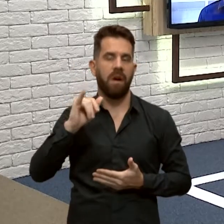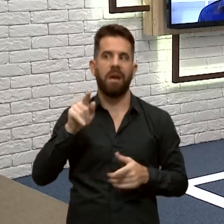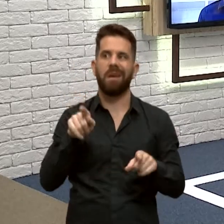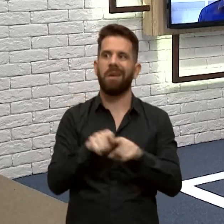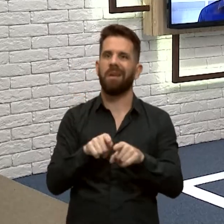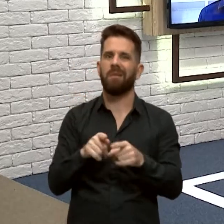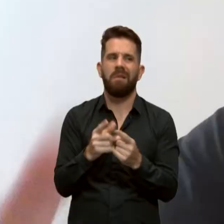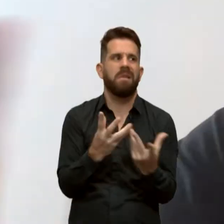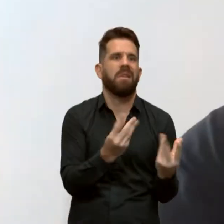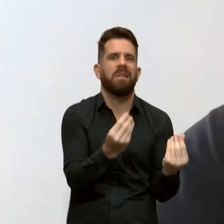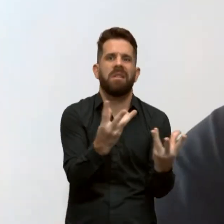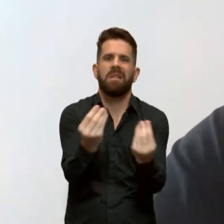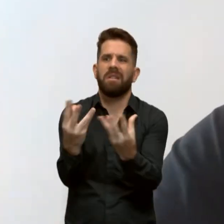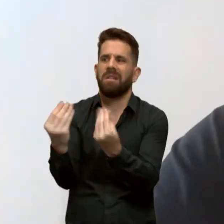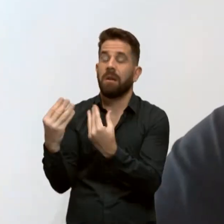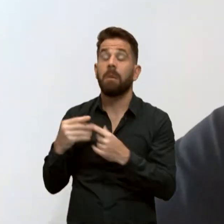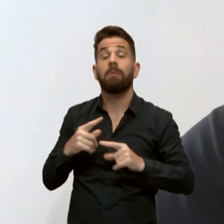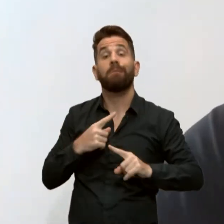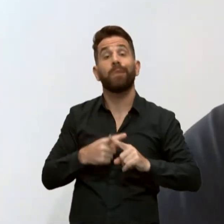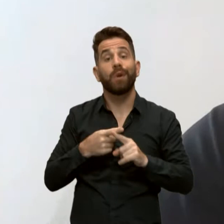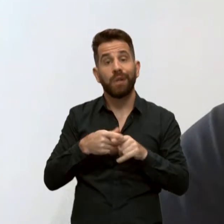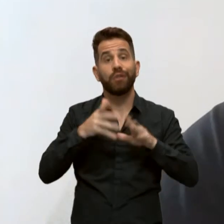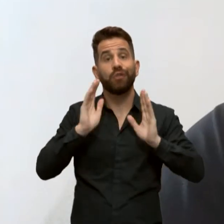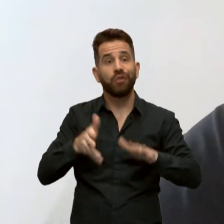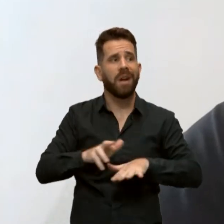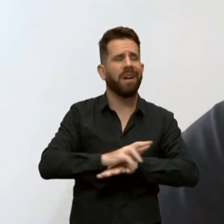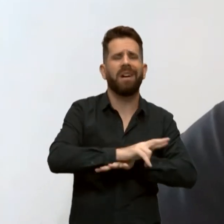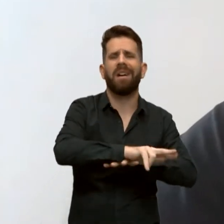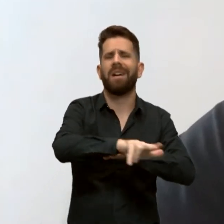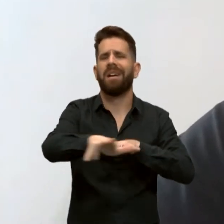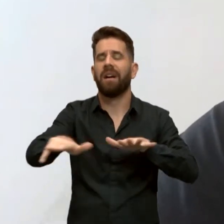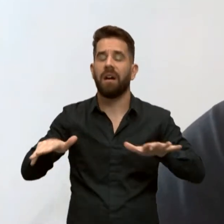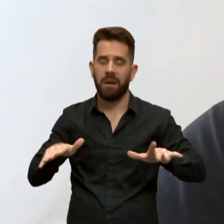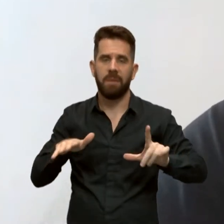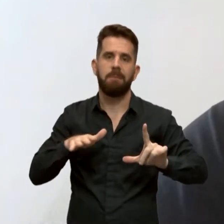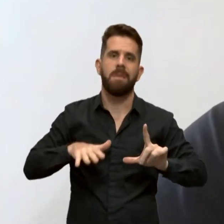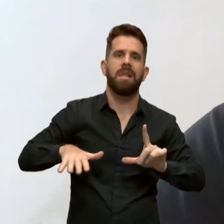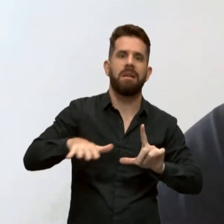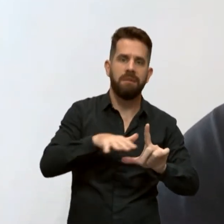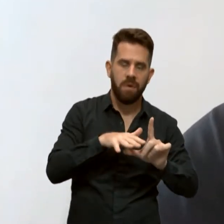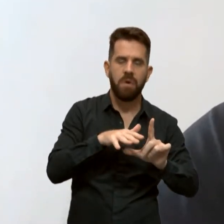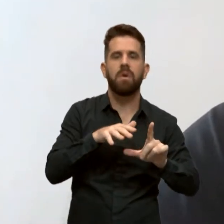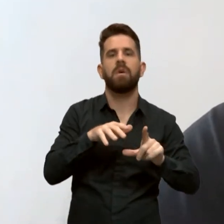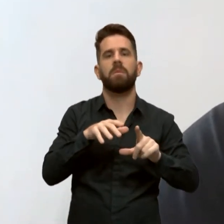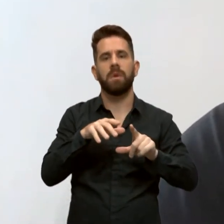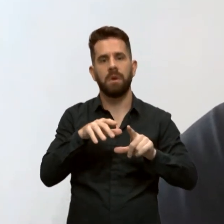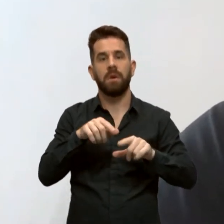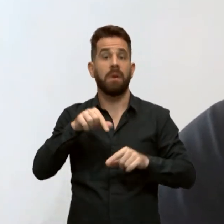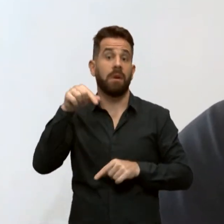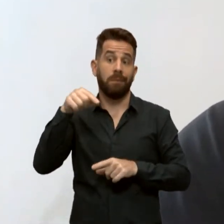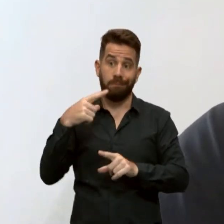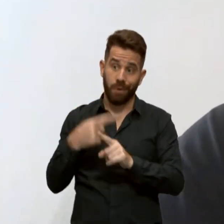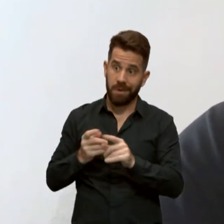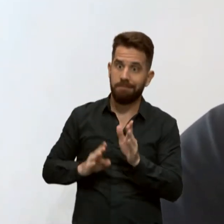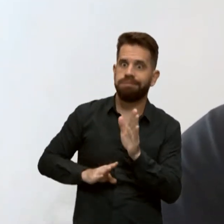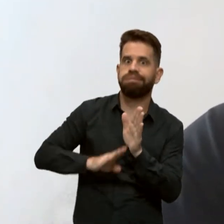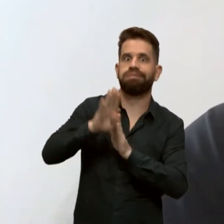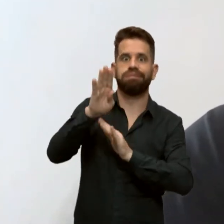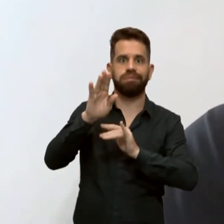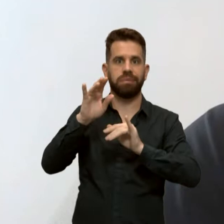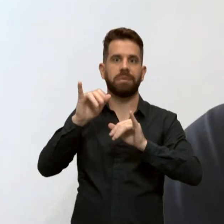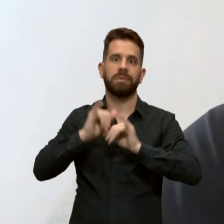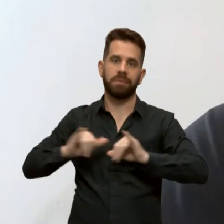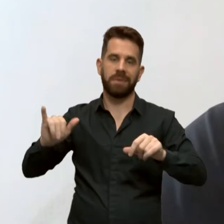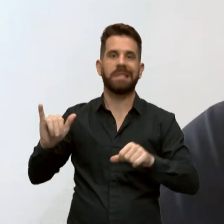várias plataformas, vários sistemas, simplesmente porque essa estratégia promocional explodiu. Mas é uma